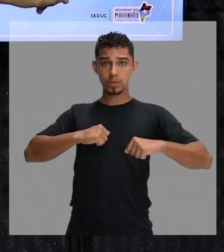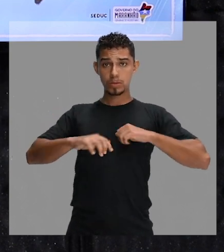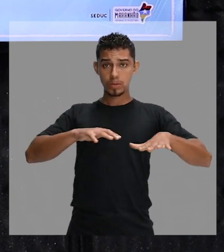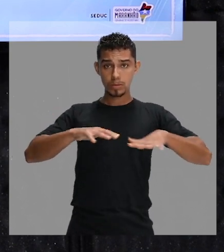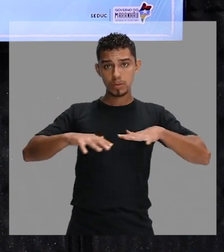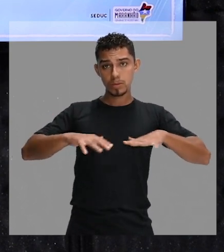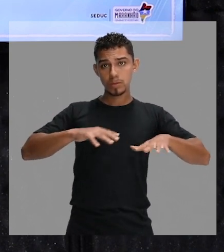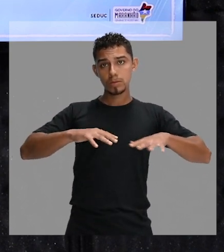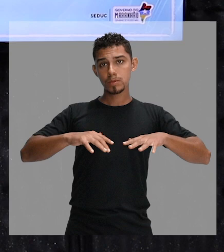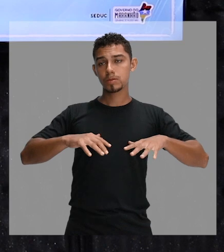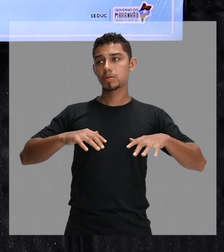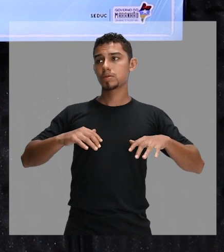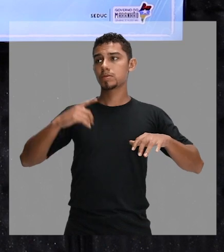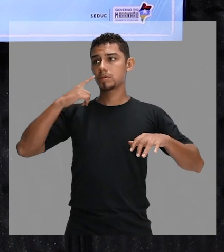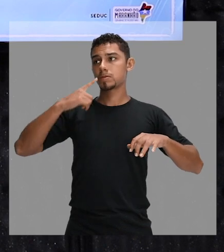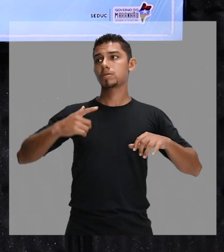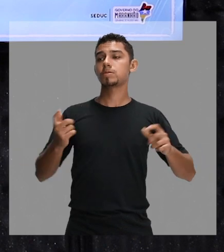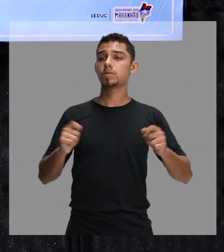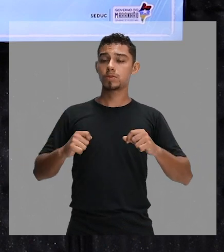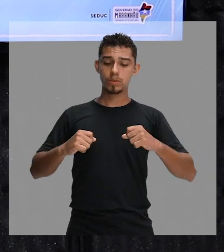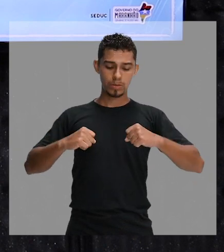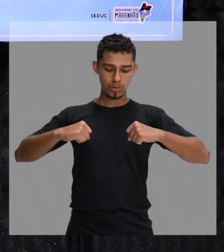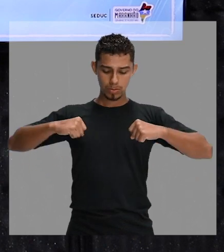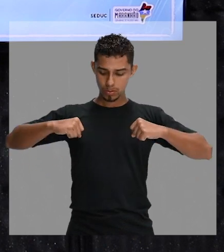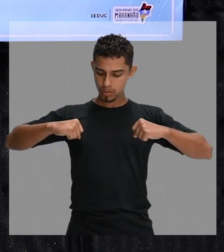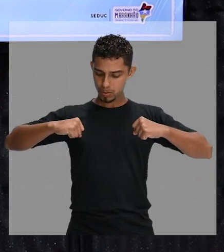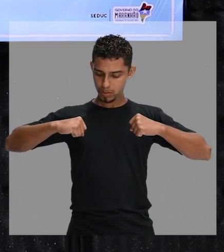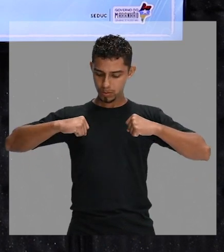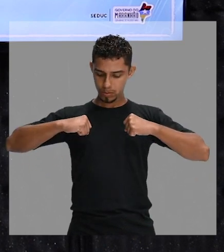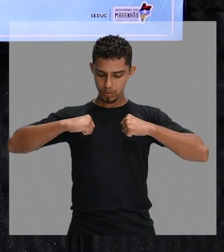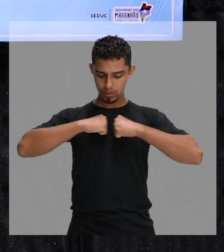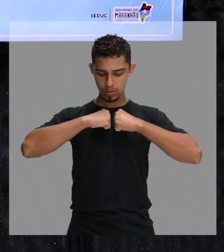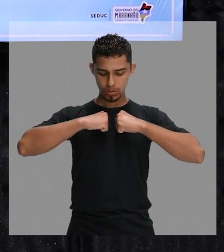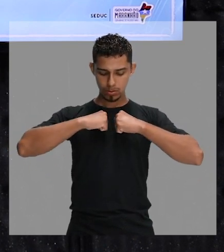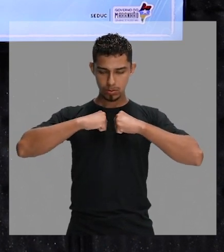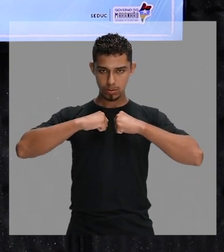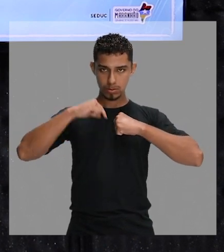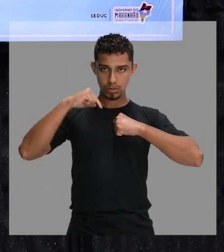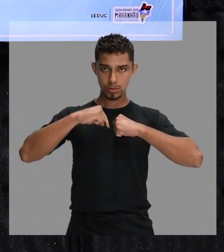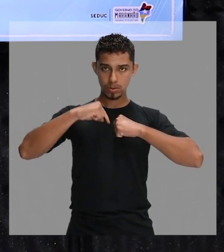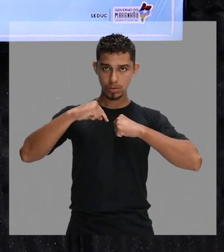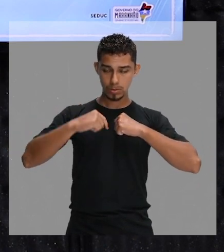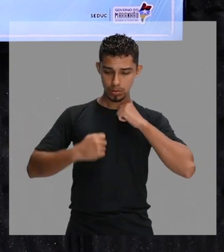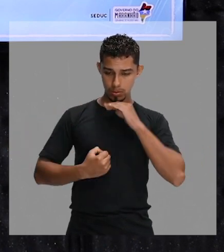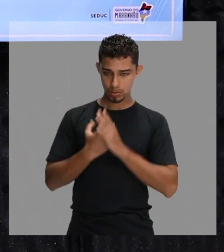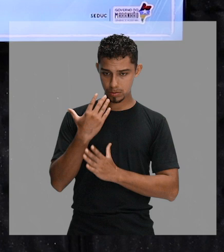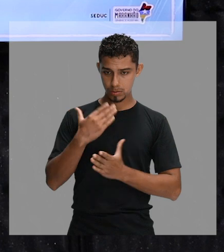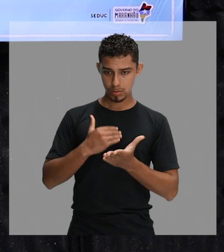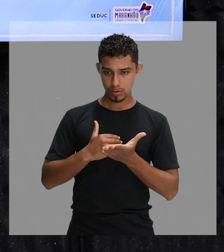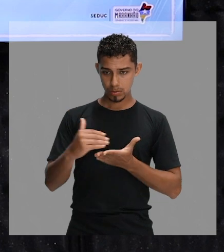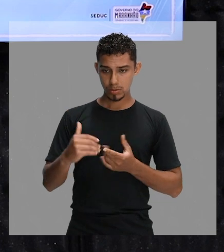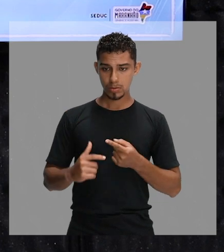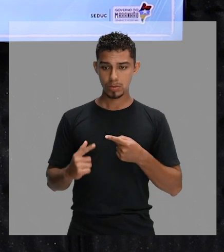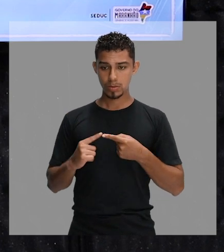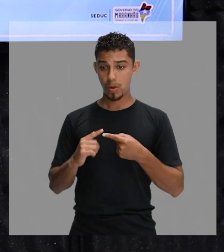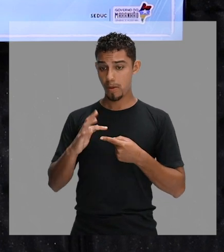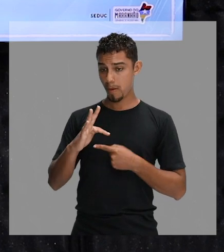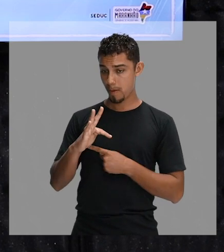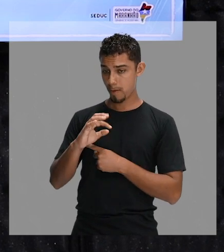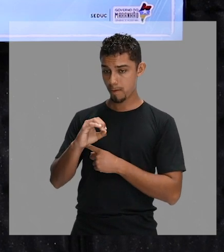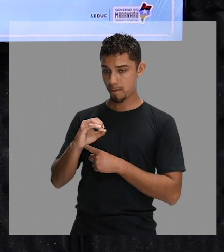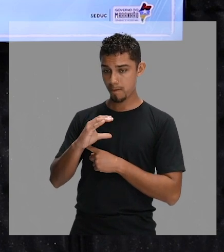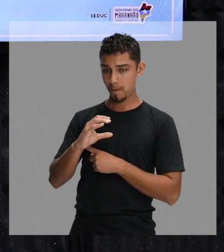terra. O ponto onde o terremoto se origina é chamado de foco